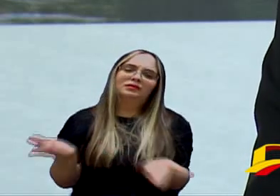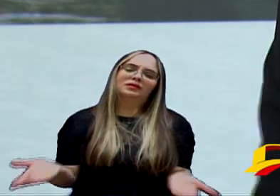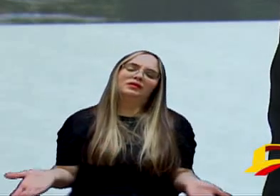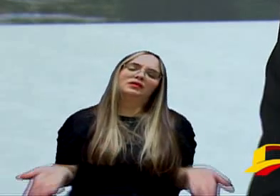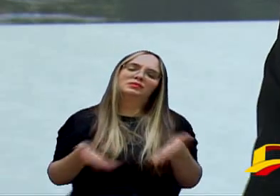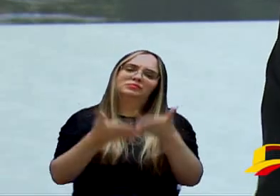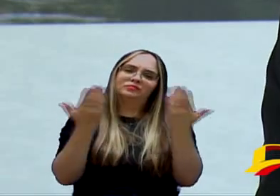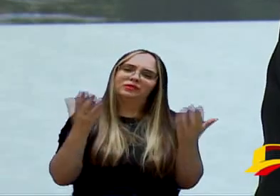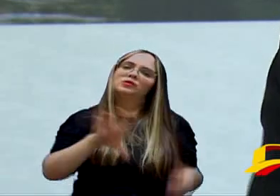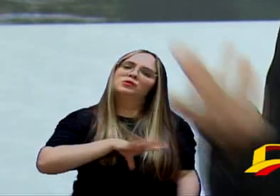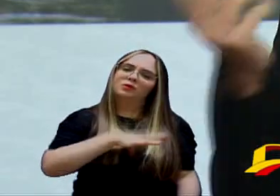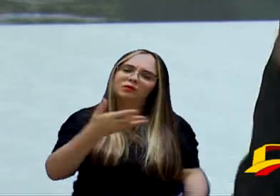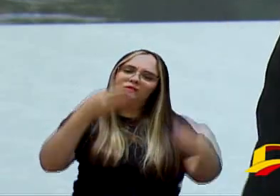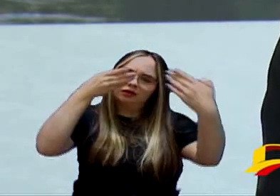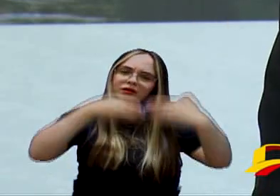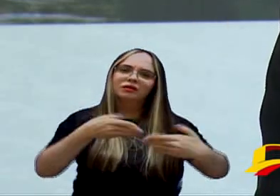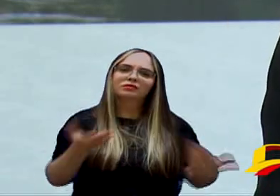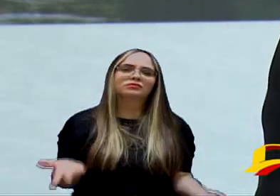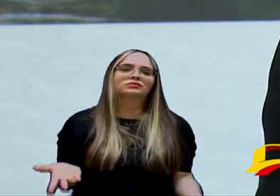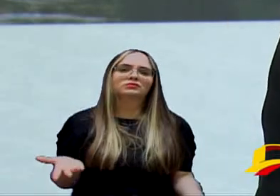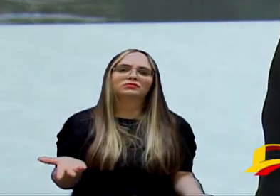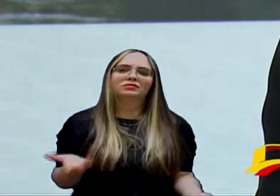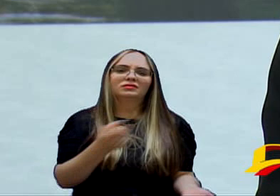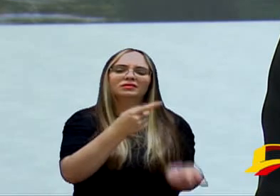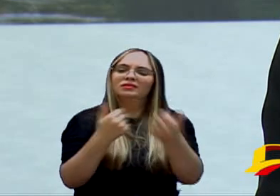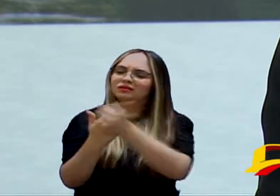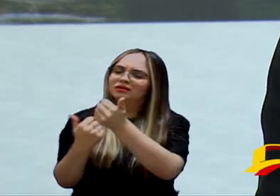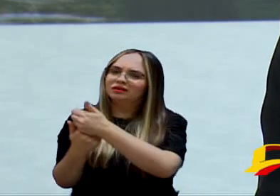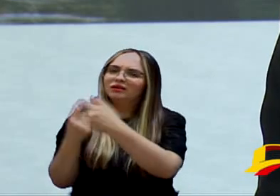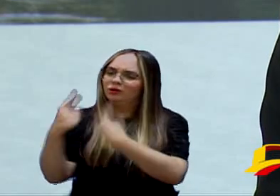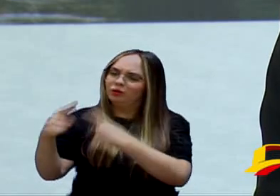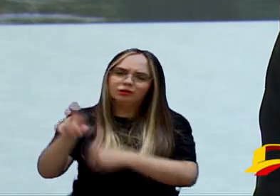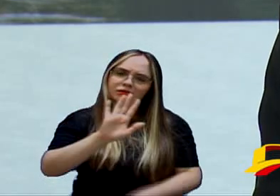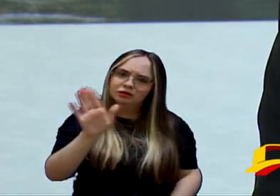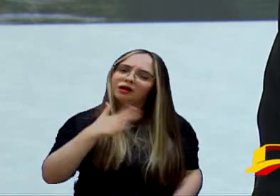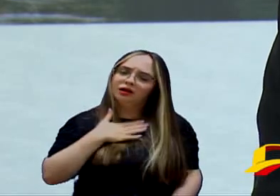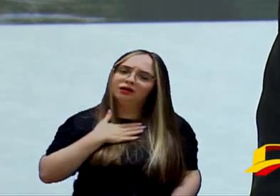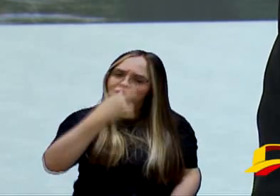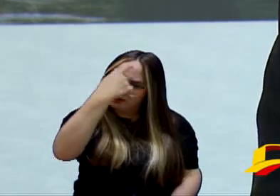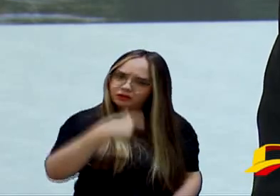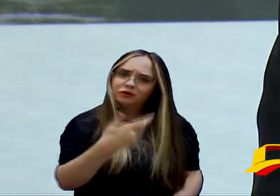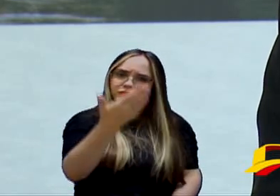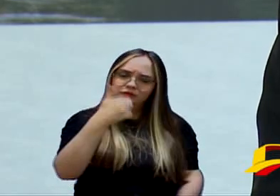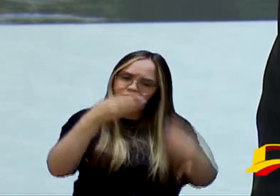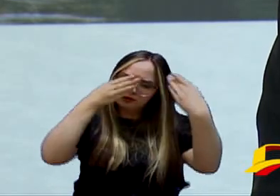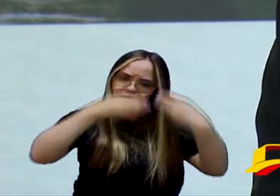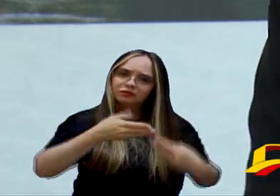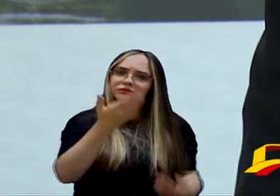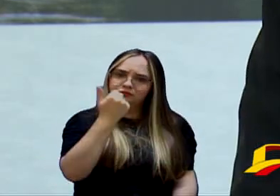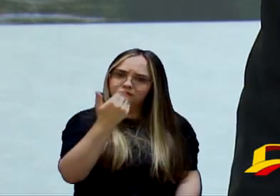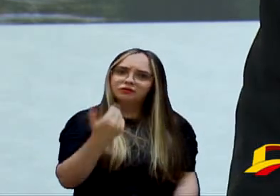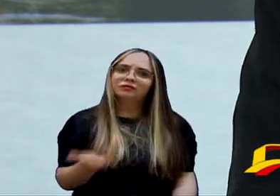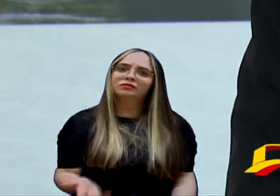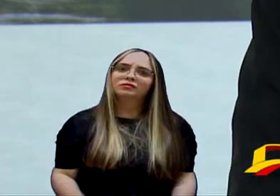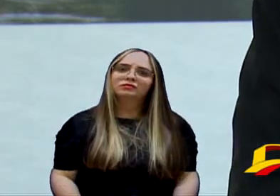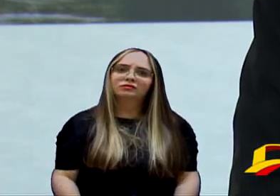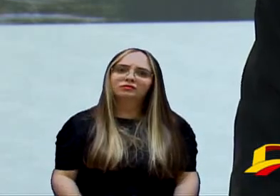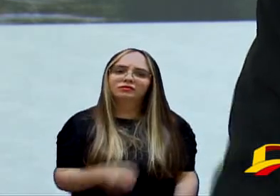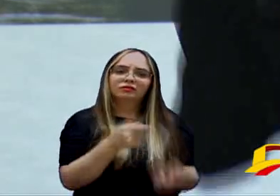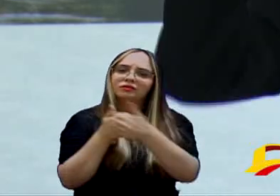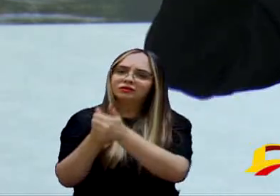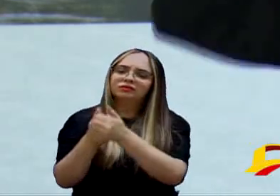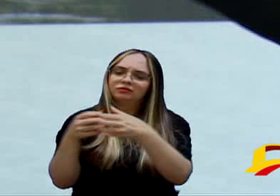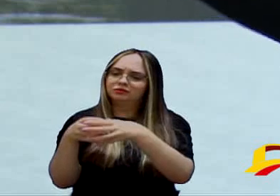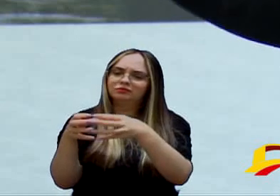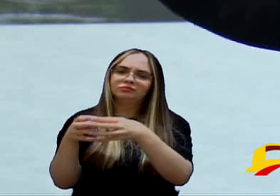tenha coragem de me enfrentar não venha perseguir meus assessores Se quer brigar venha brigar comigo não precisa perseguir